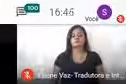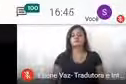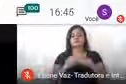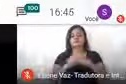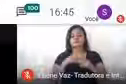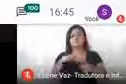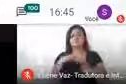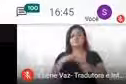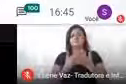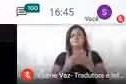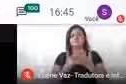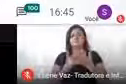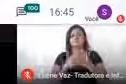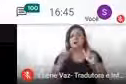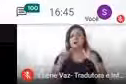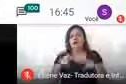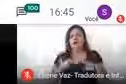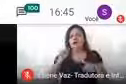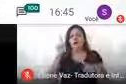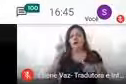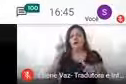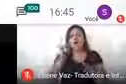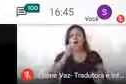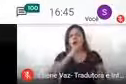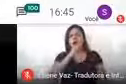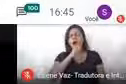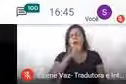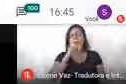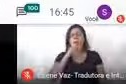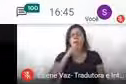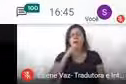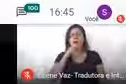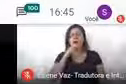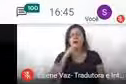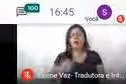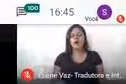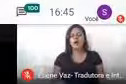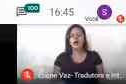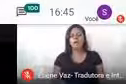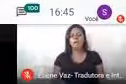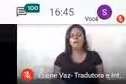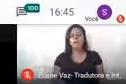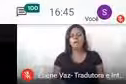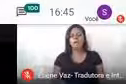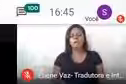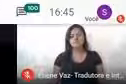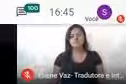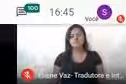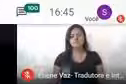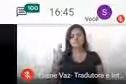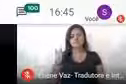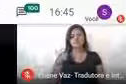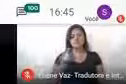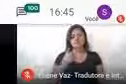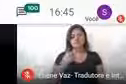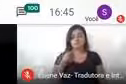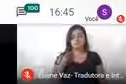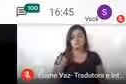e a presença quilombola também lá é muito expressiva. Tinha, assim, em 2016, 33